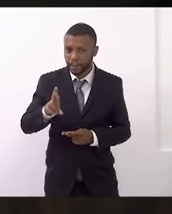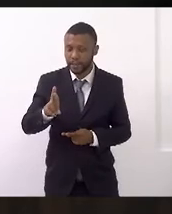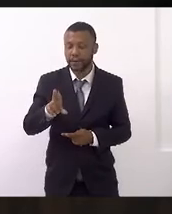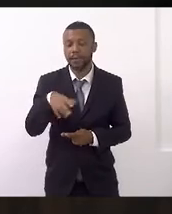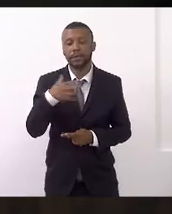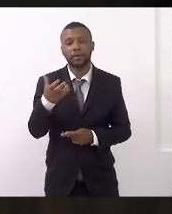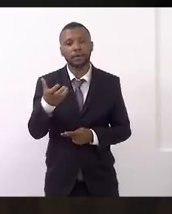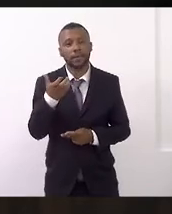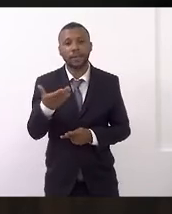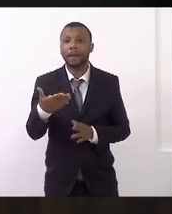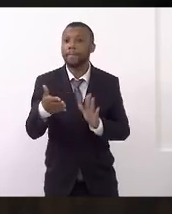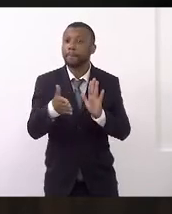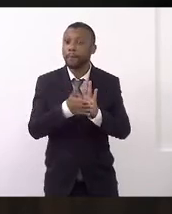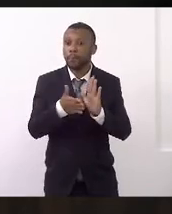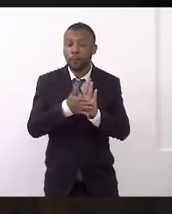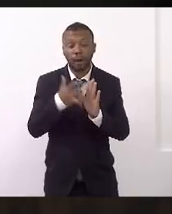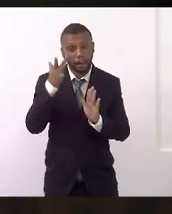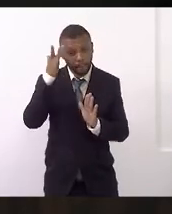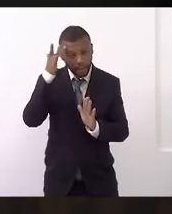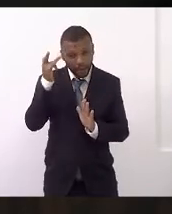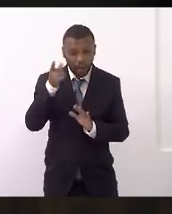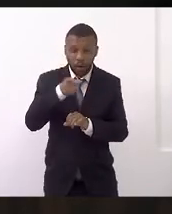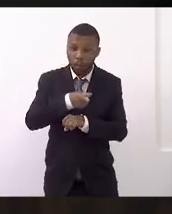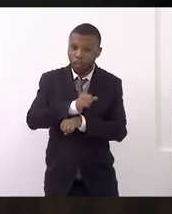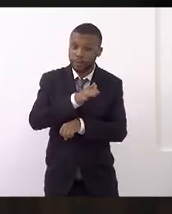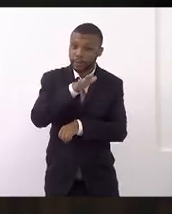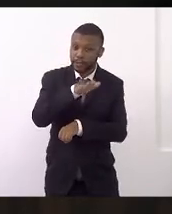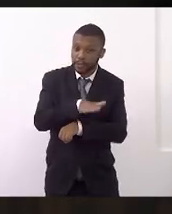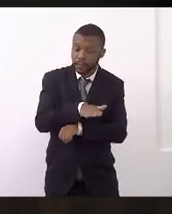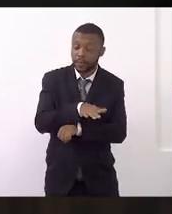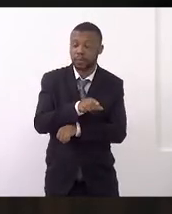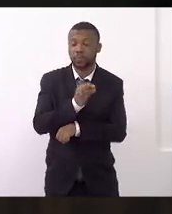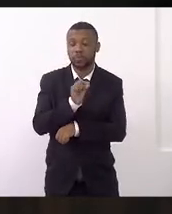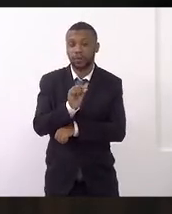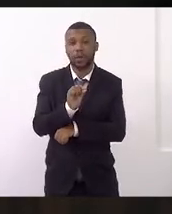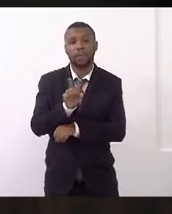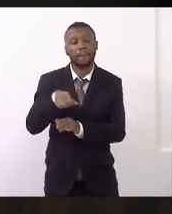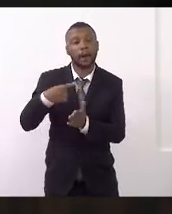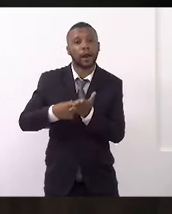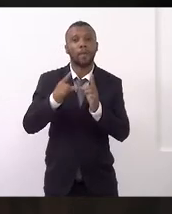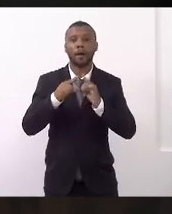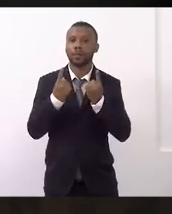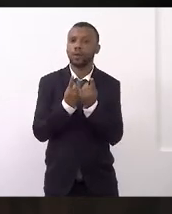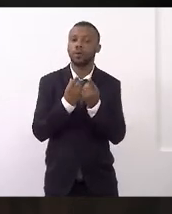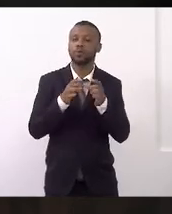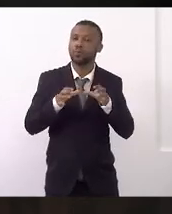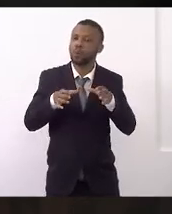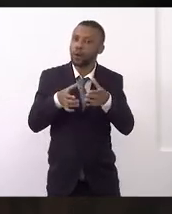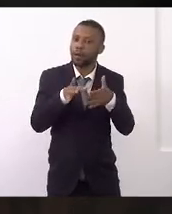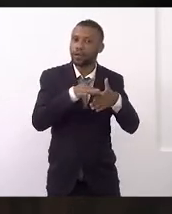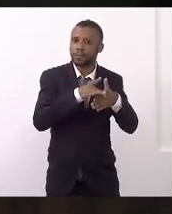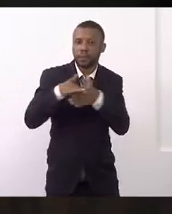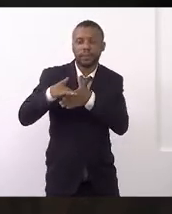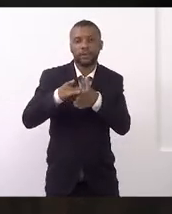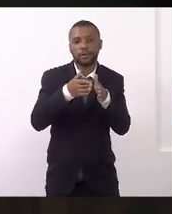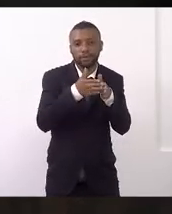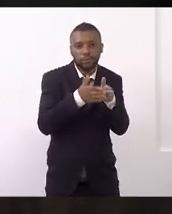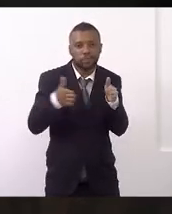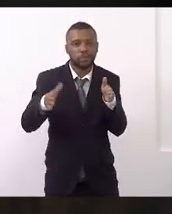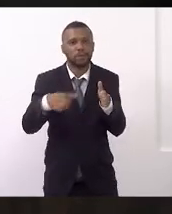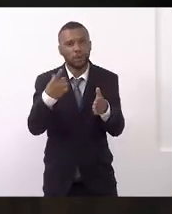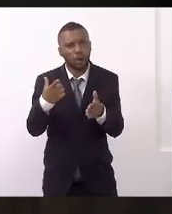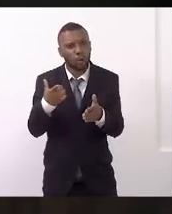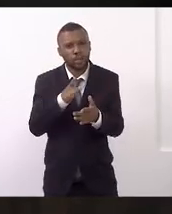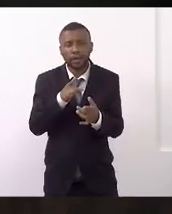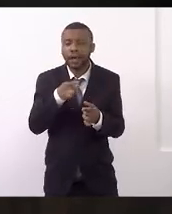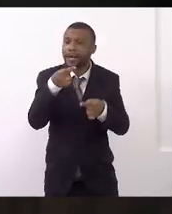Queria propor amanhã, umas 13 horas, uma reunião do Colégio de Líderes ampliada, para nós possamos discutir a